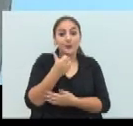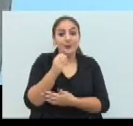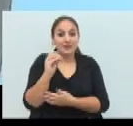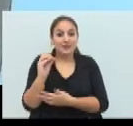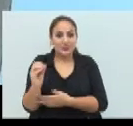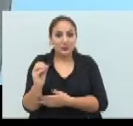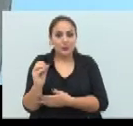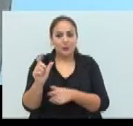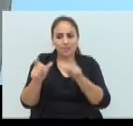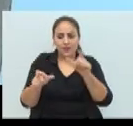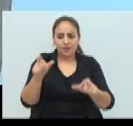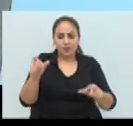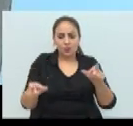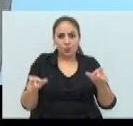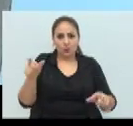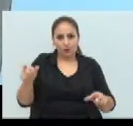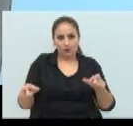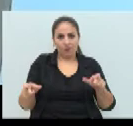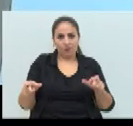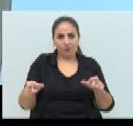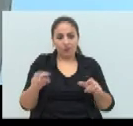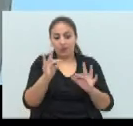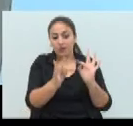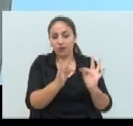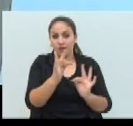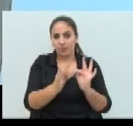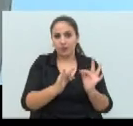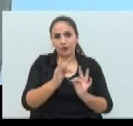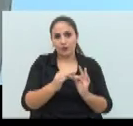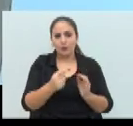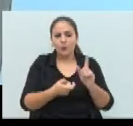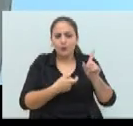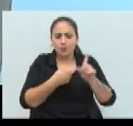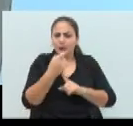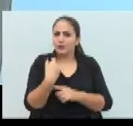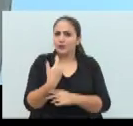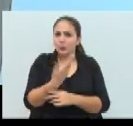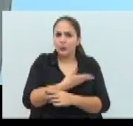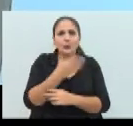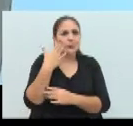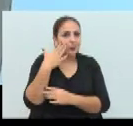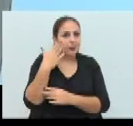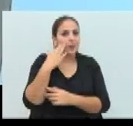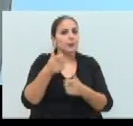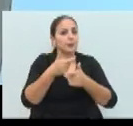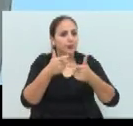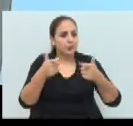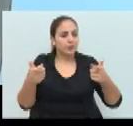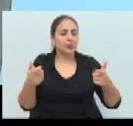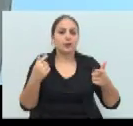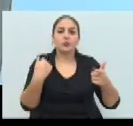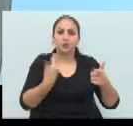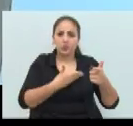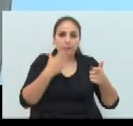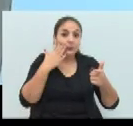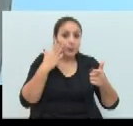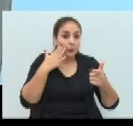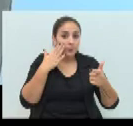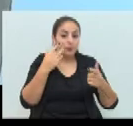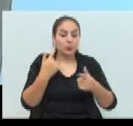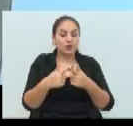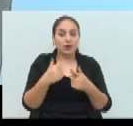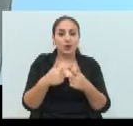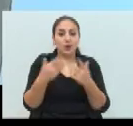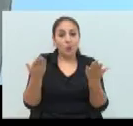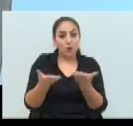1.600 pacientes em tratamento, né? No mês, enfim, a gente sabe que isso vai crescer, a gente tem esse crescimento